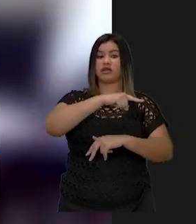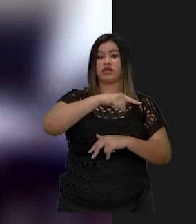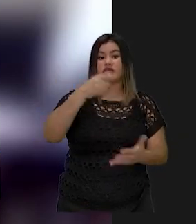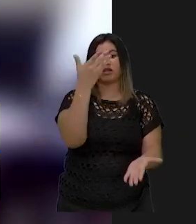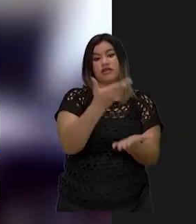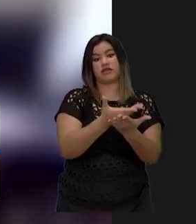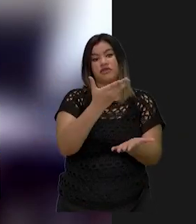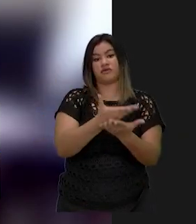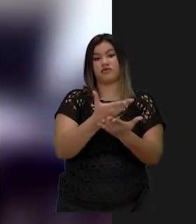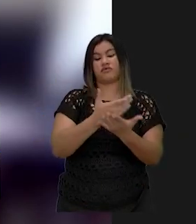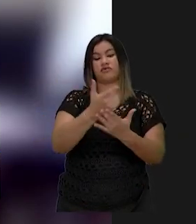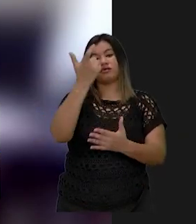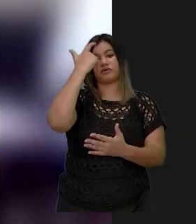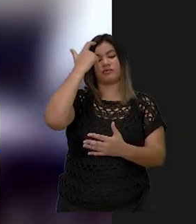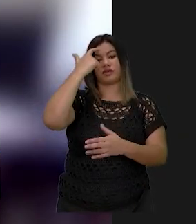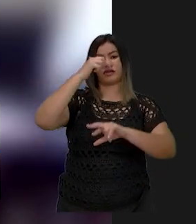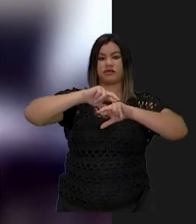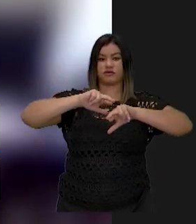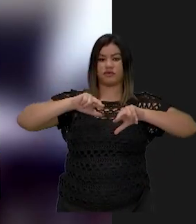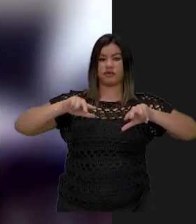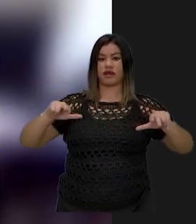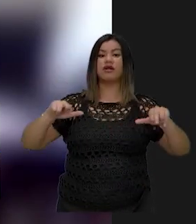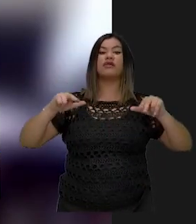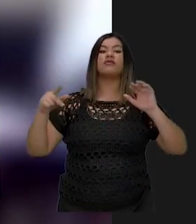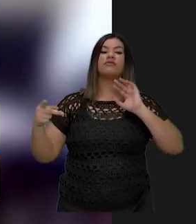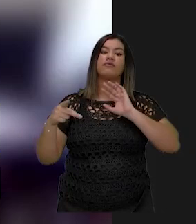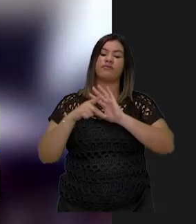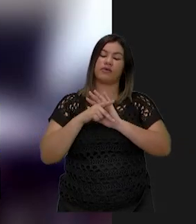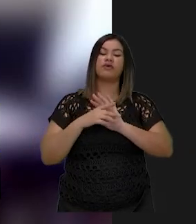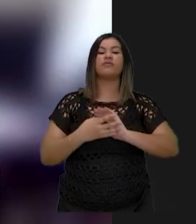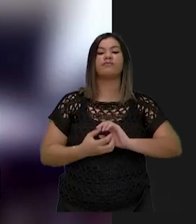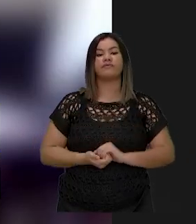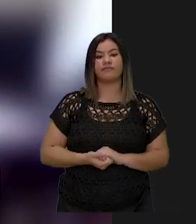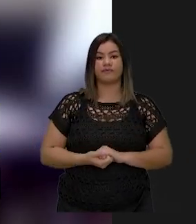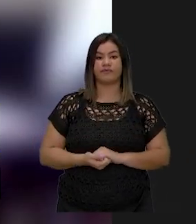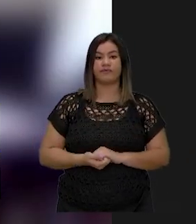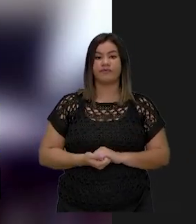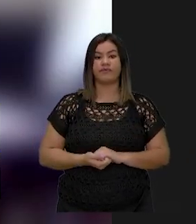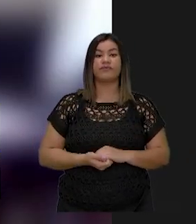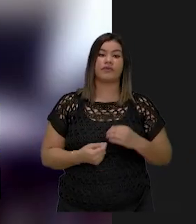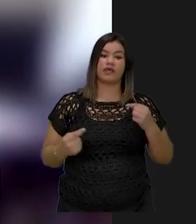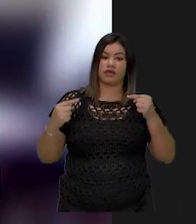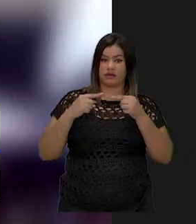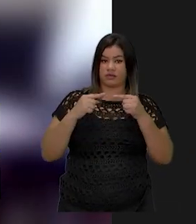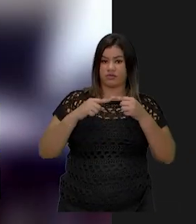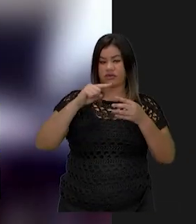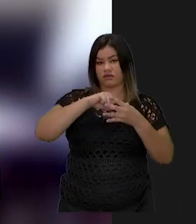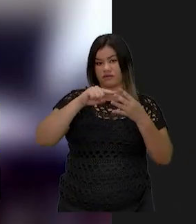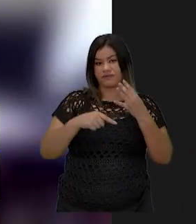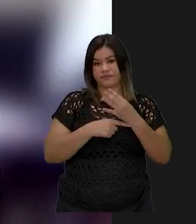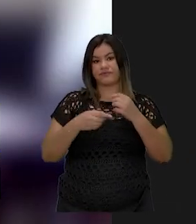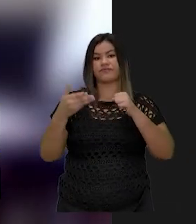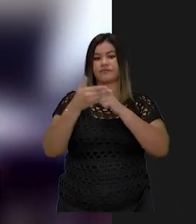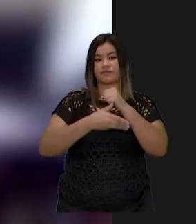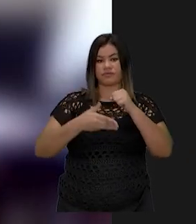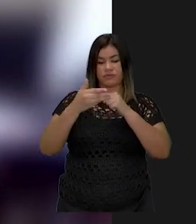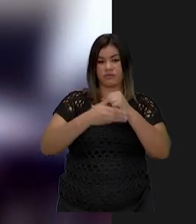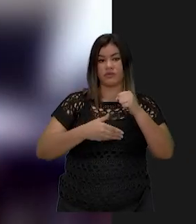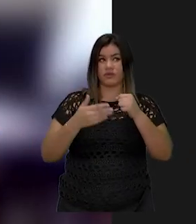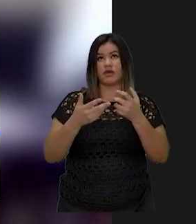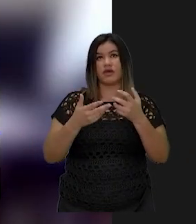consumo dos jovens. Só pelos nomes vocês já sabem onde é que está a matemática, onde é que está a física e onde é que está